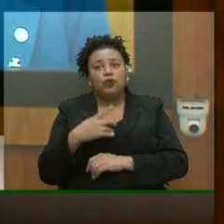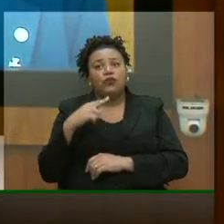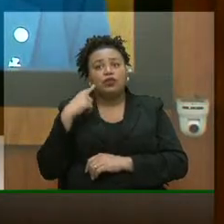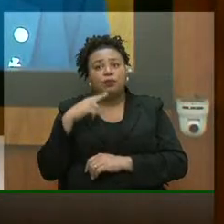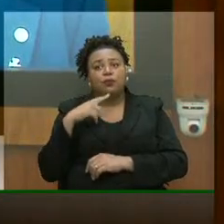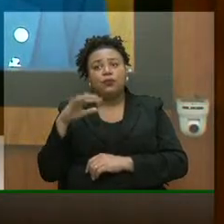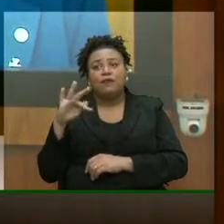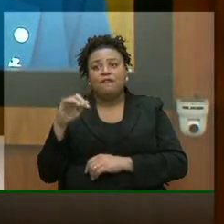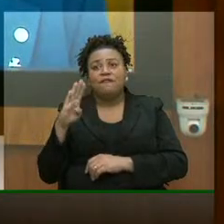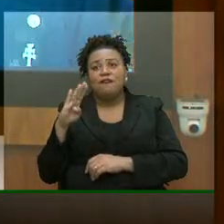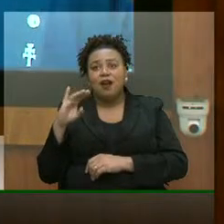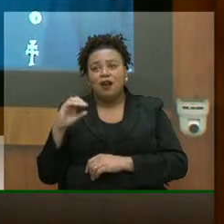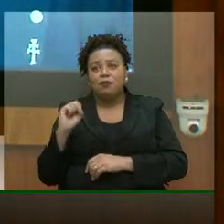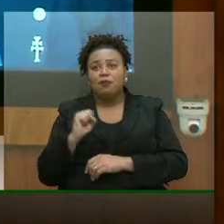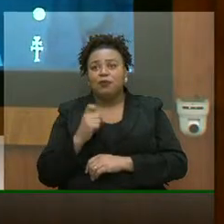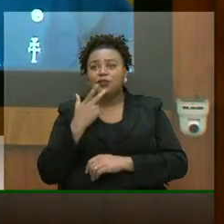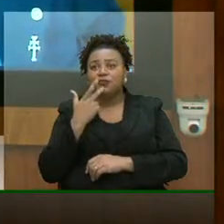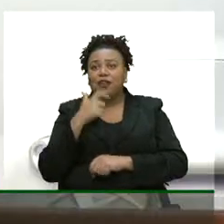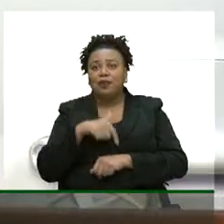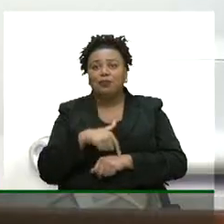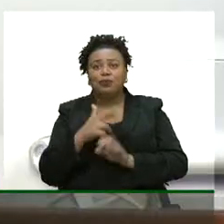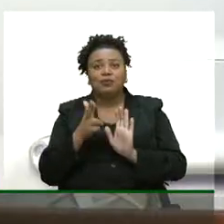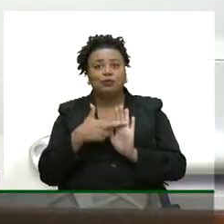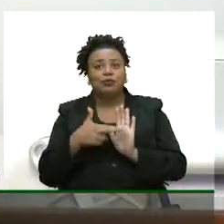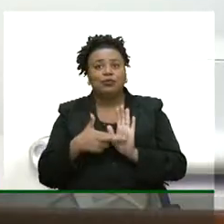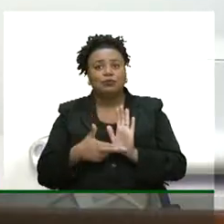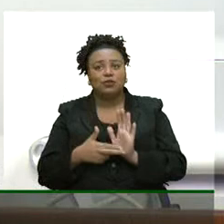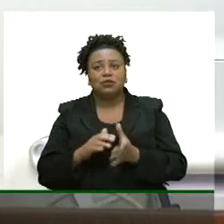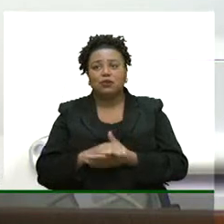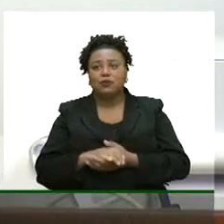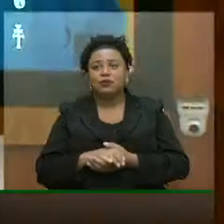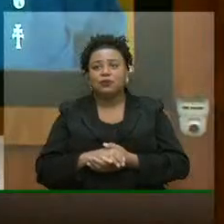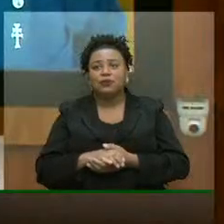Fábio Osterman, com a palavra pelo tempo regimental.